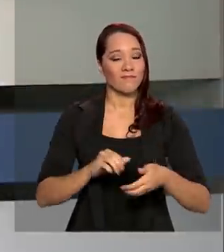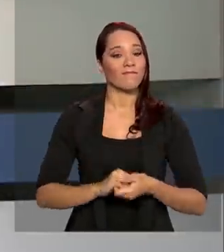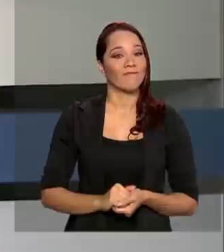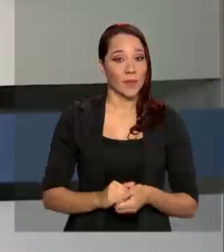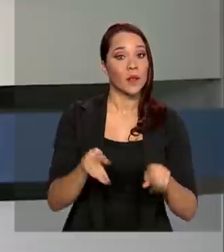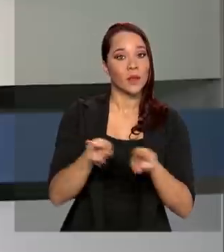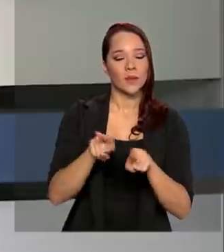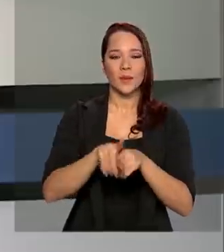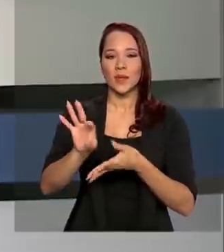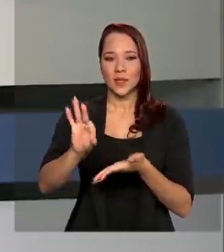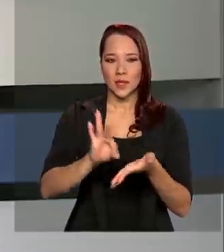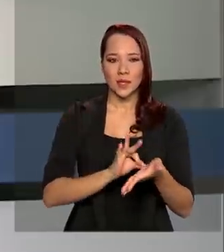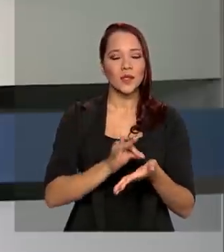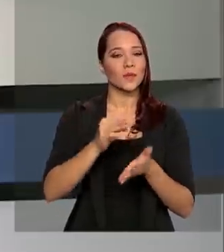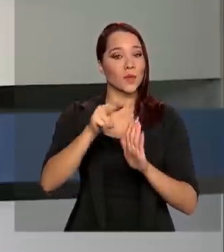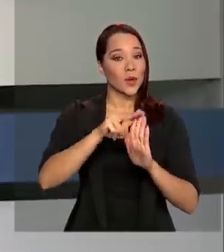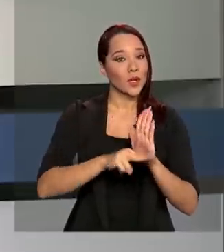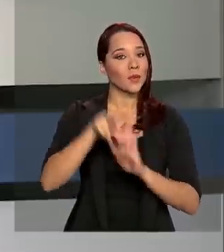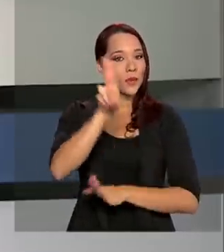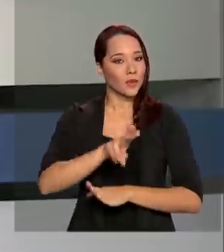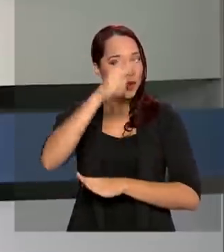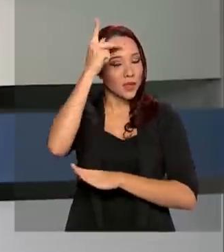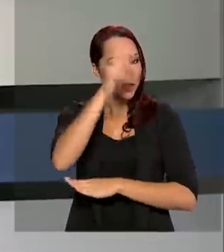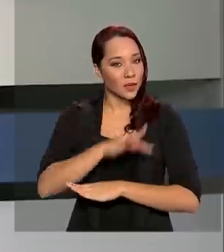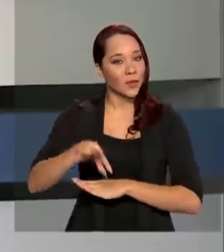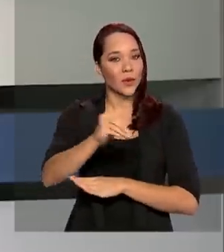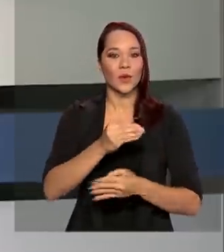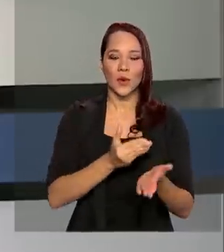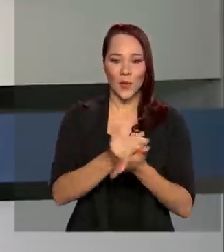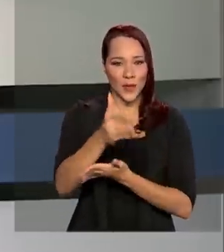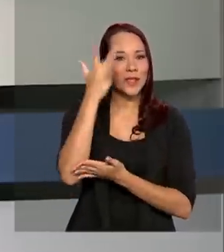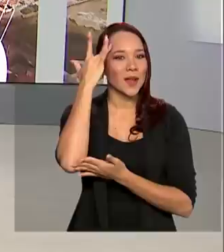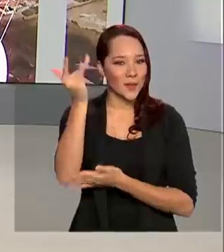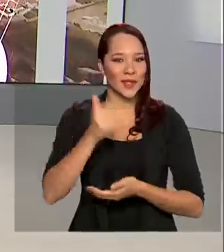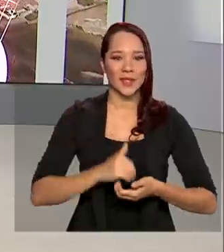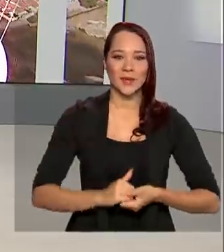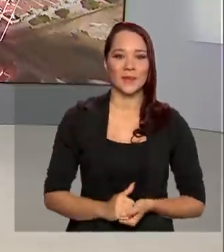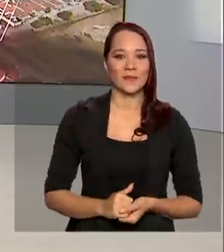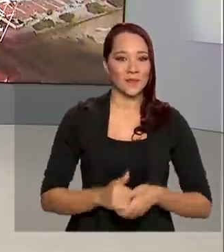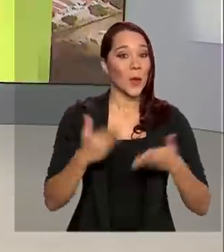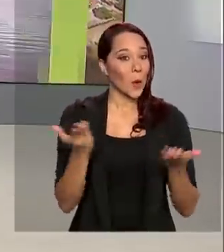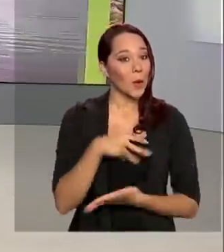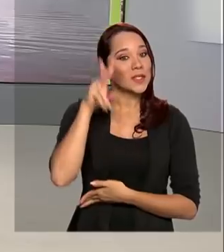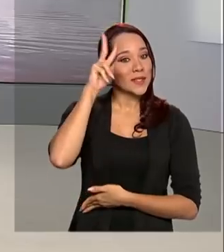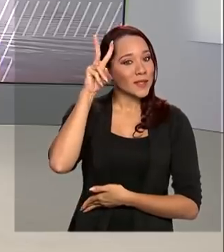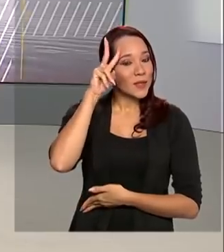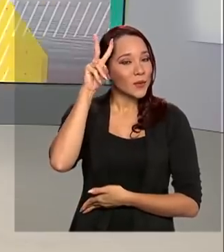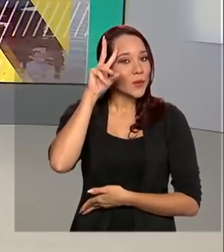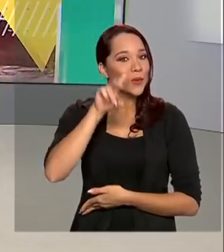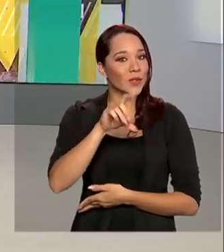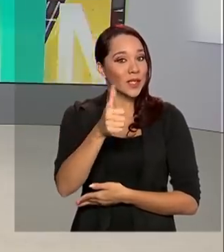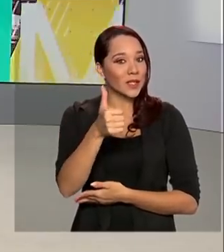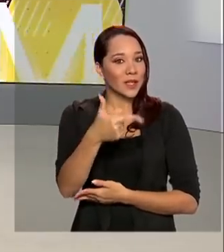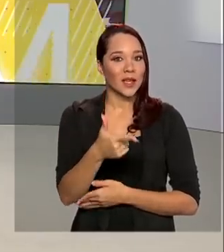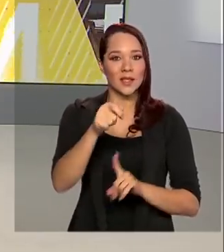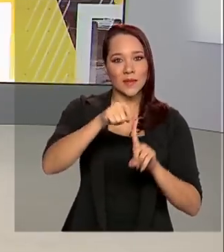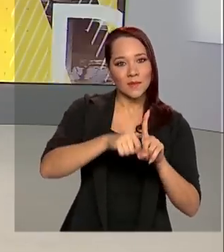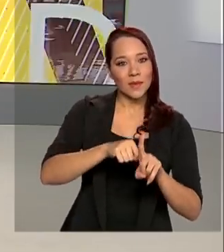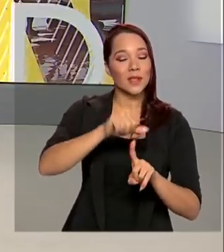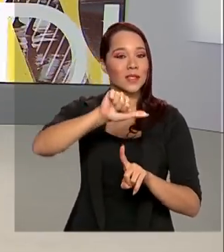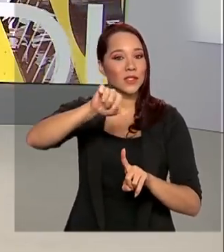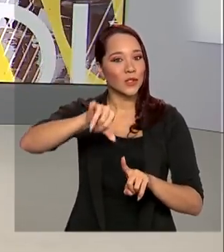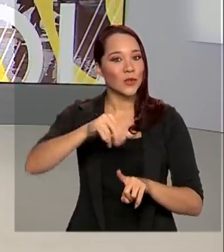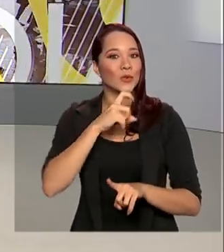também, inscrições para o programa Universidade para Todos começam amanhã. Hoje é segunda-feira, 13 de